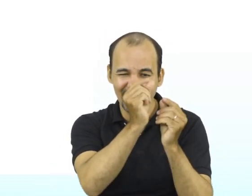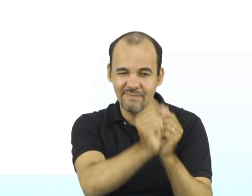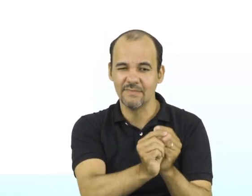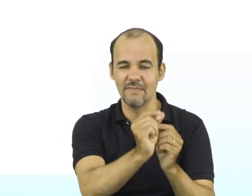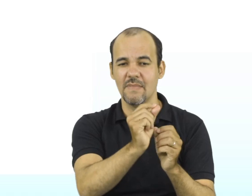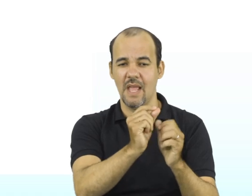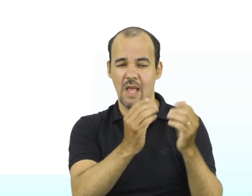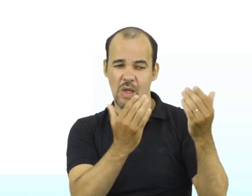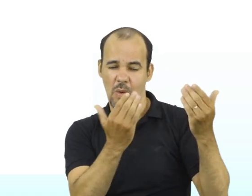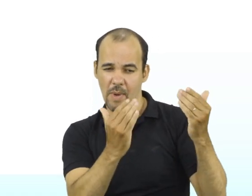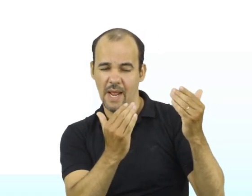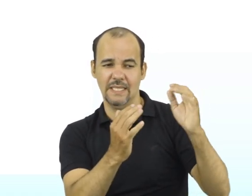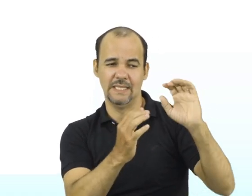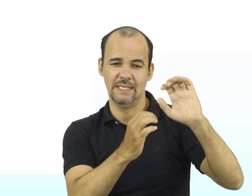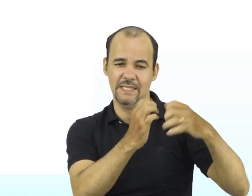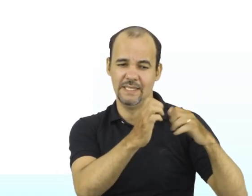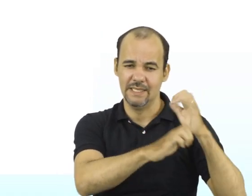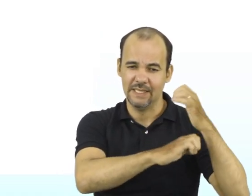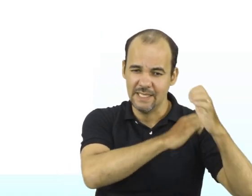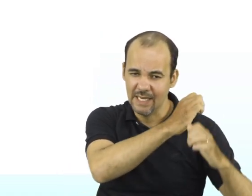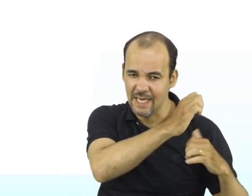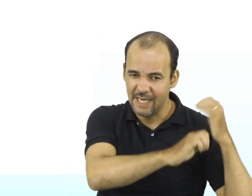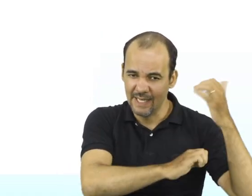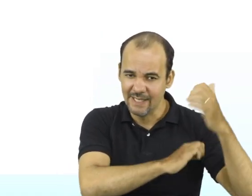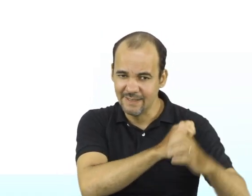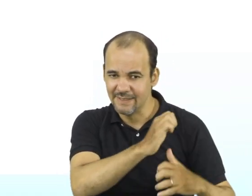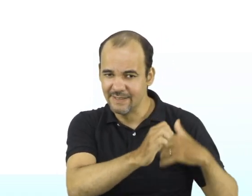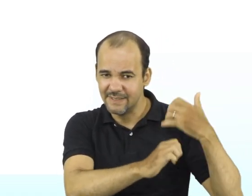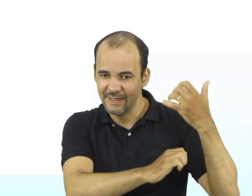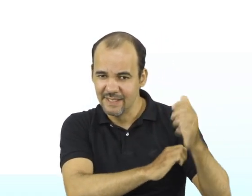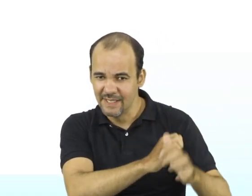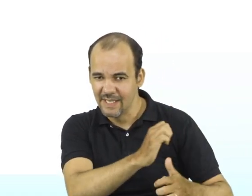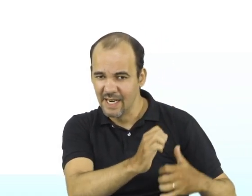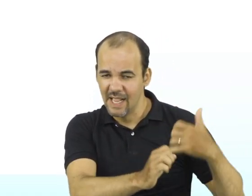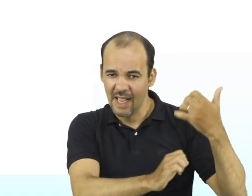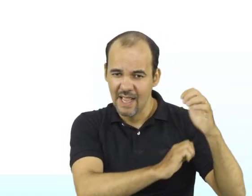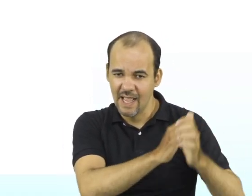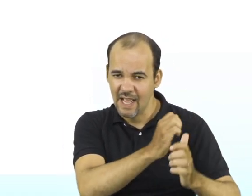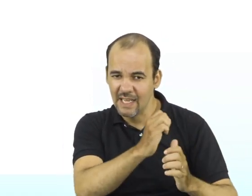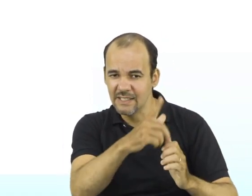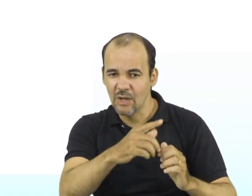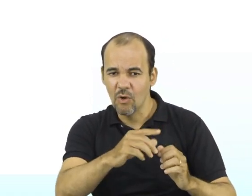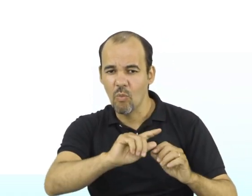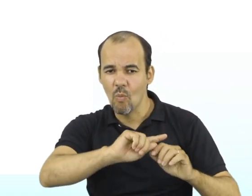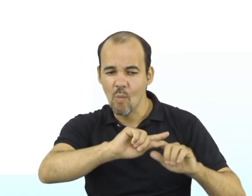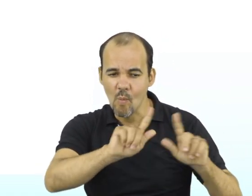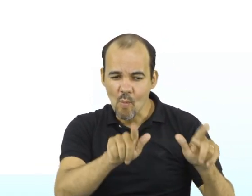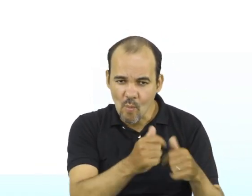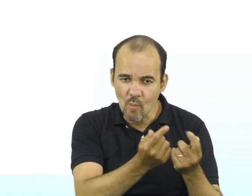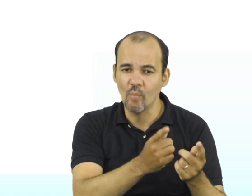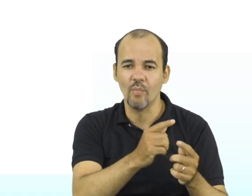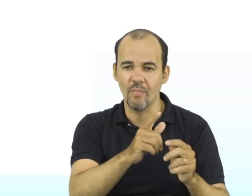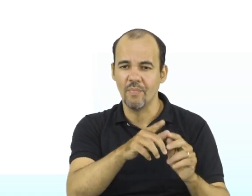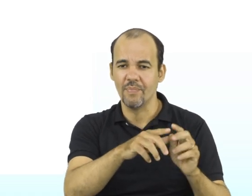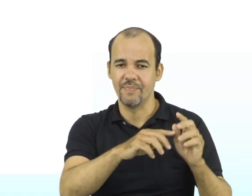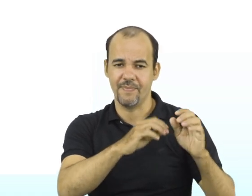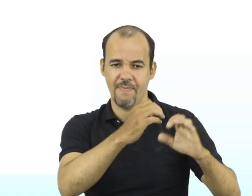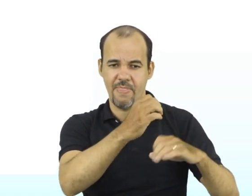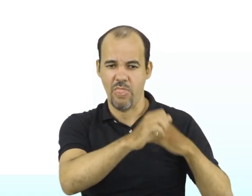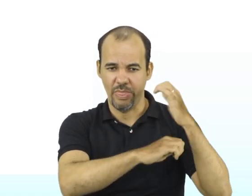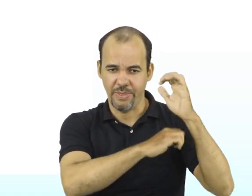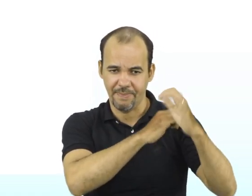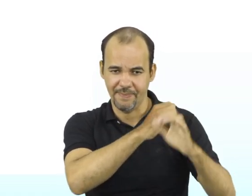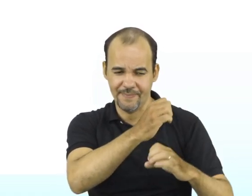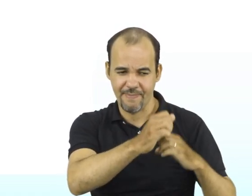comparado à eletrosfera. A eletrosfera é uma região basicamente que vazia, onde eu encontro ali, ó, pontualmente